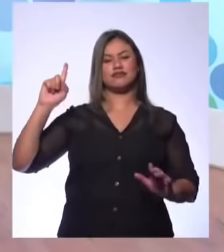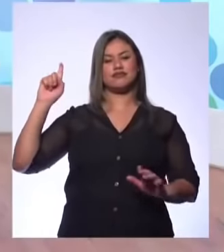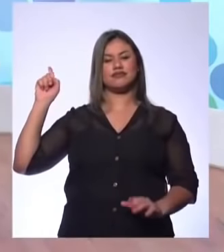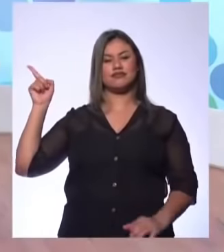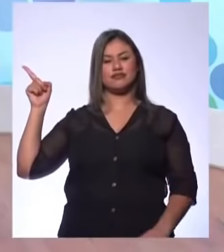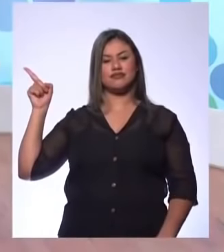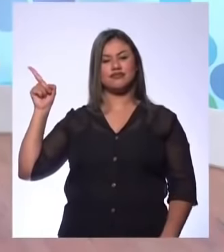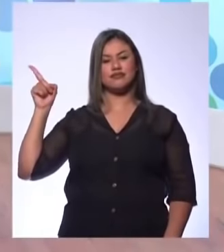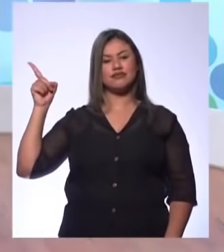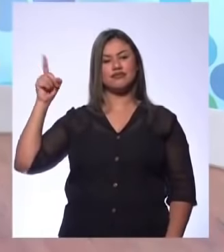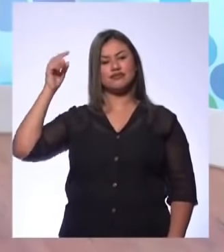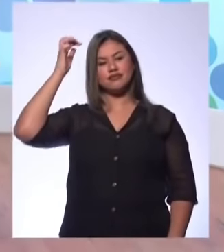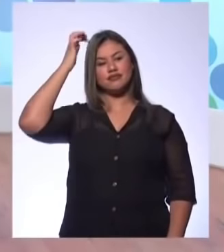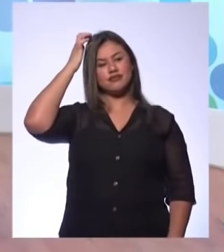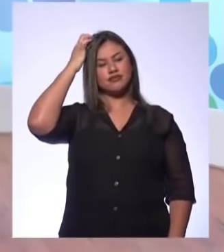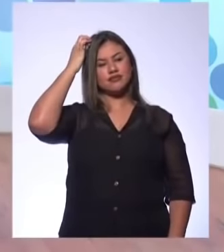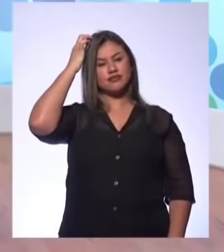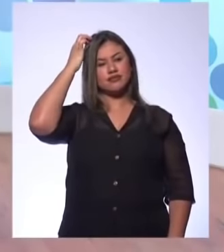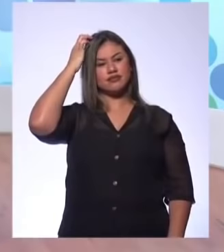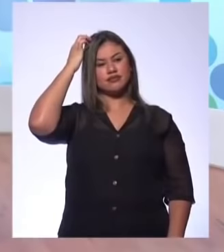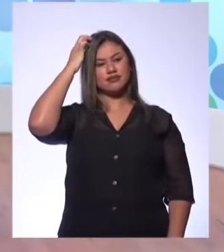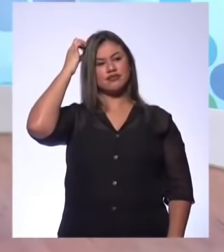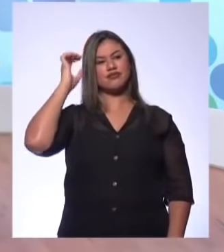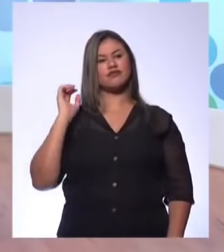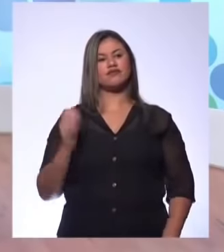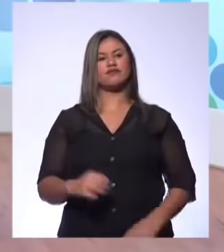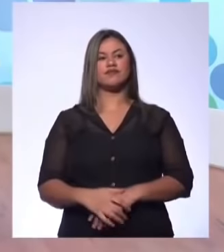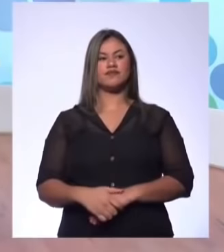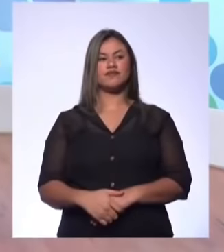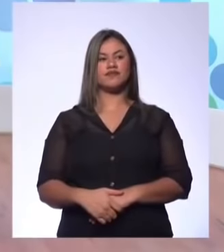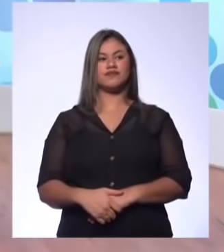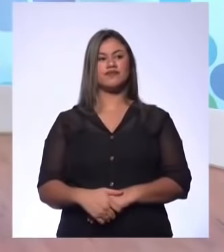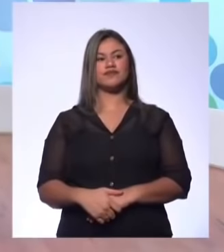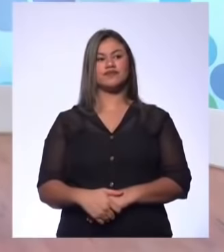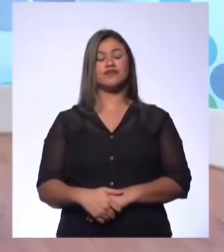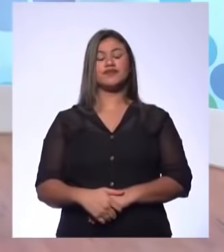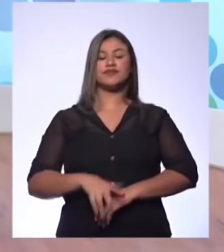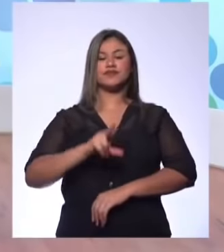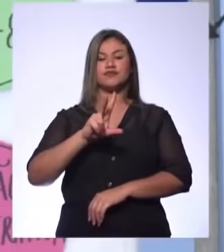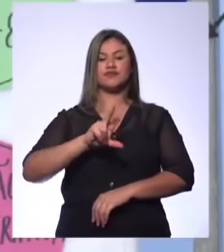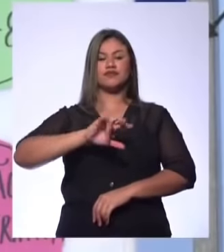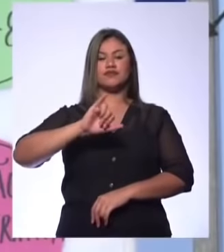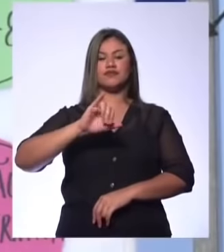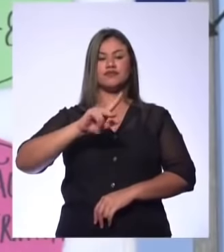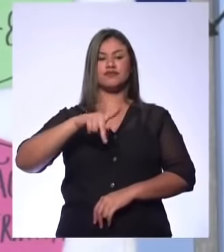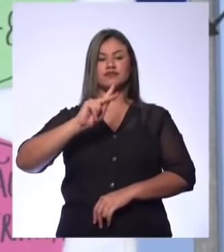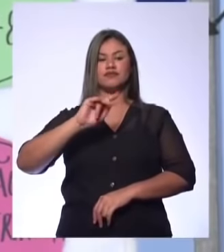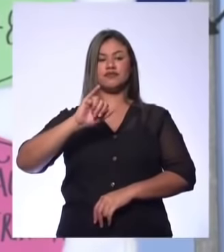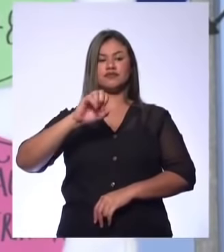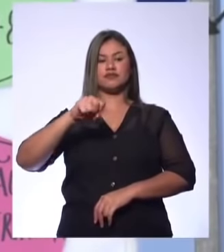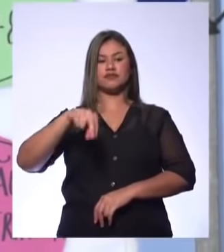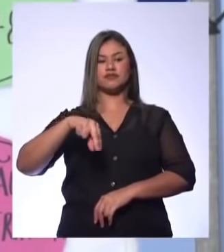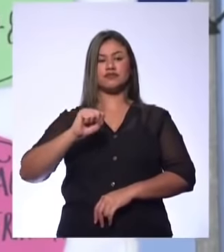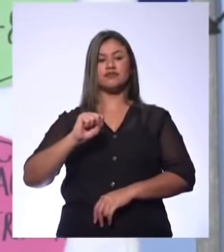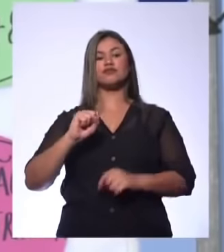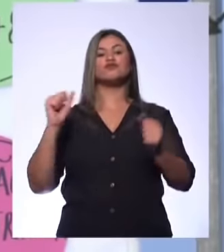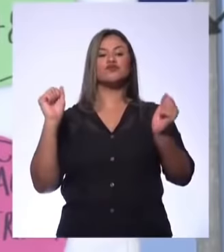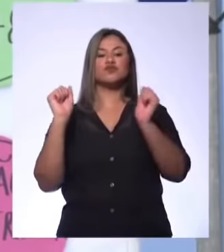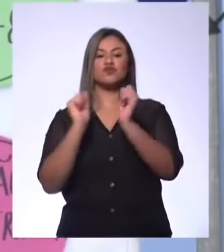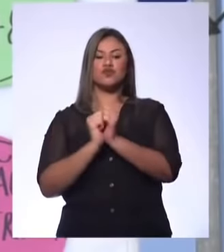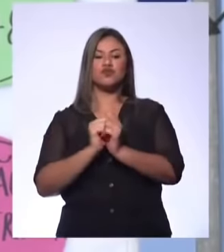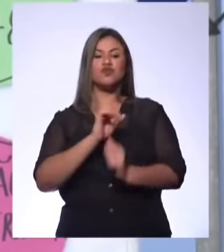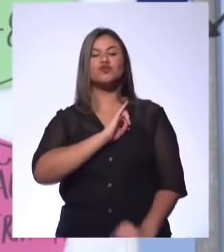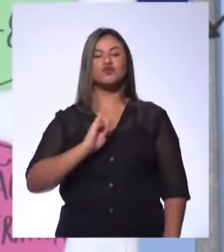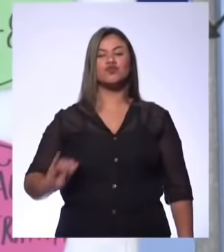a relação dos vikings com a fragmentação aqui do Império Romano, está bem? Olha só.